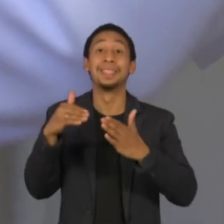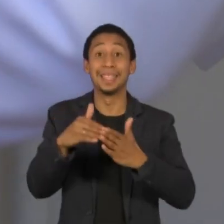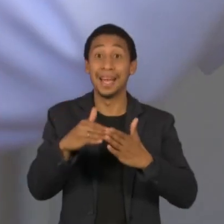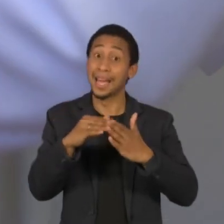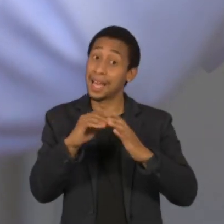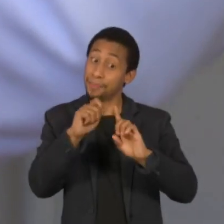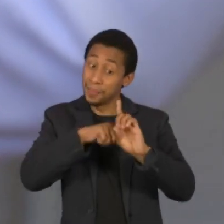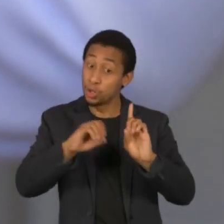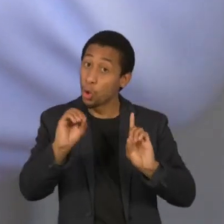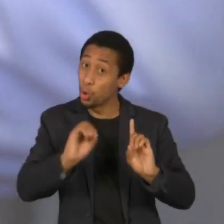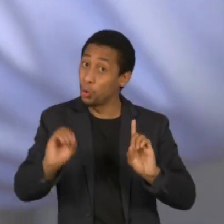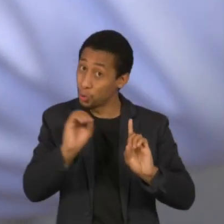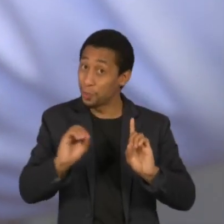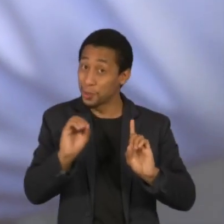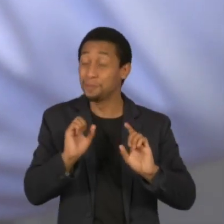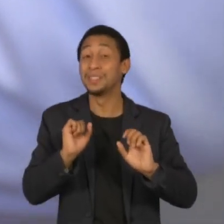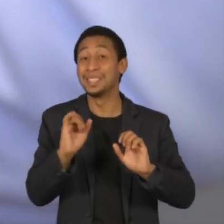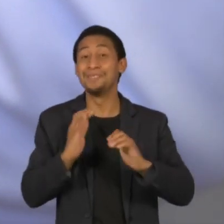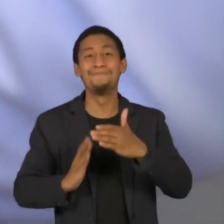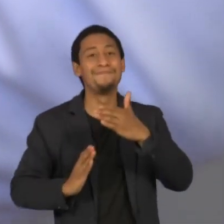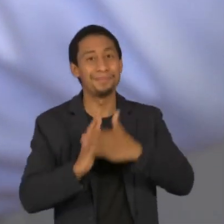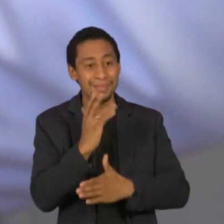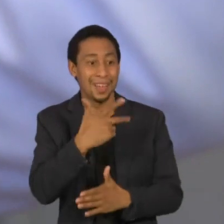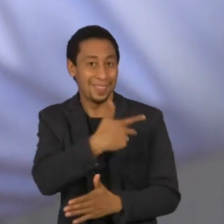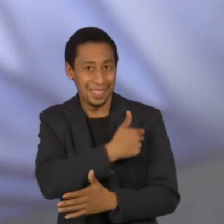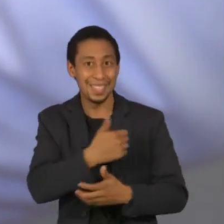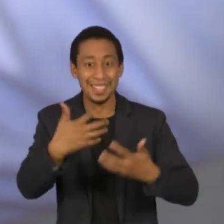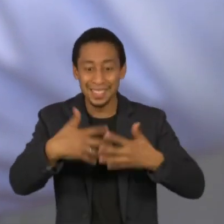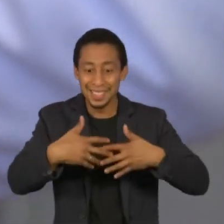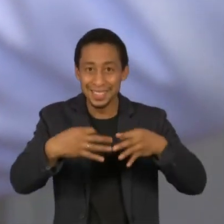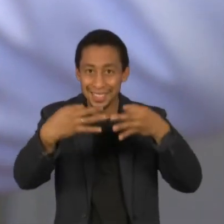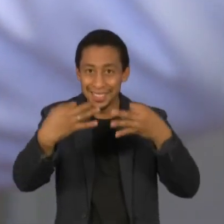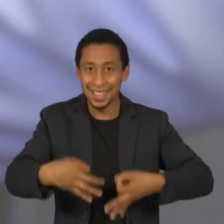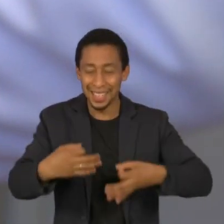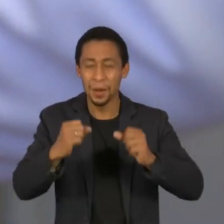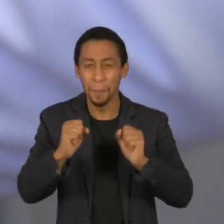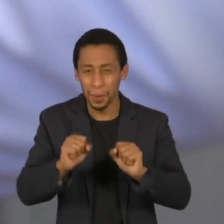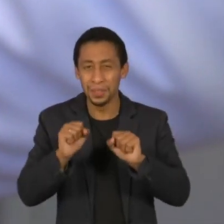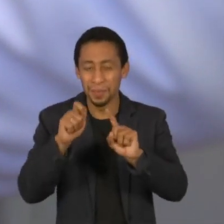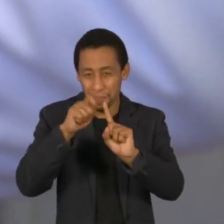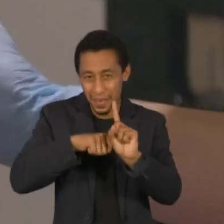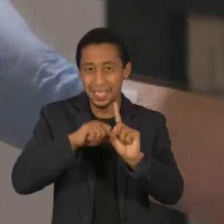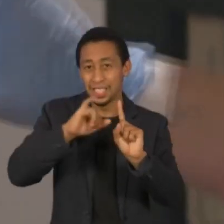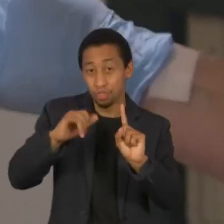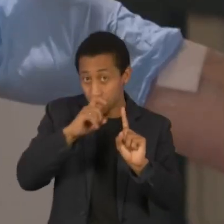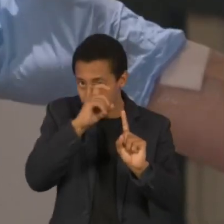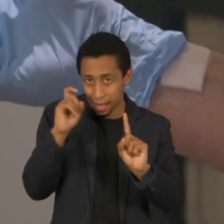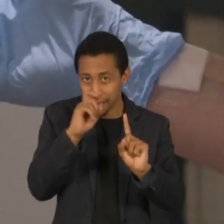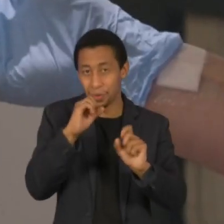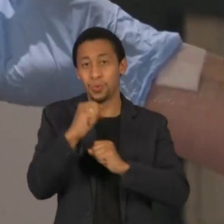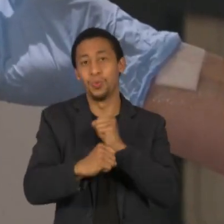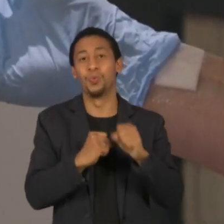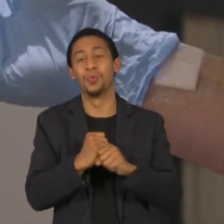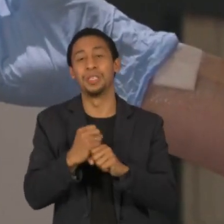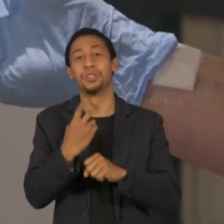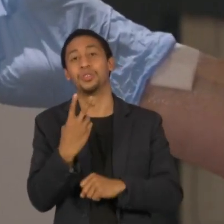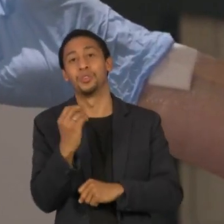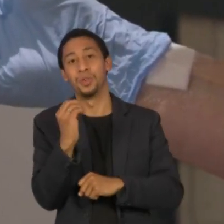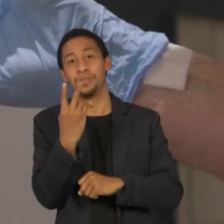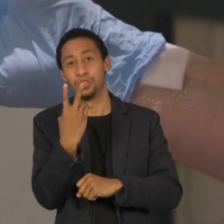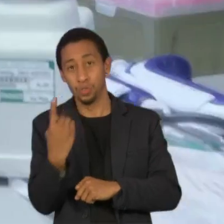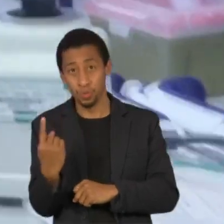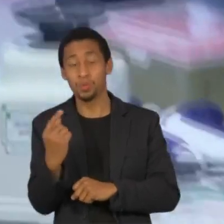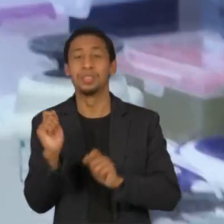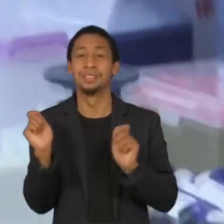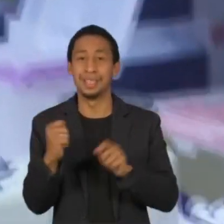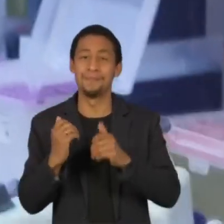Se aprovada, o governo diz que a vacina poderia ser disponibilizada em janeiro de 2021. Outra vacina que está na última etapa